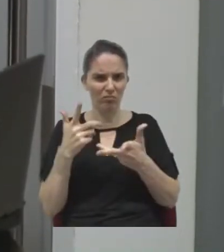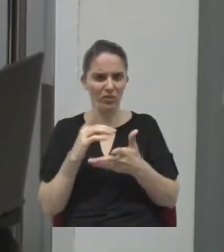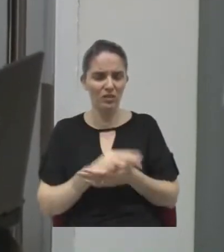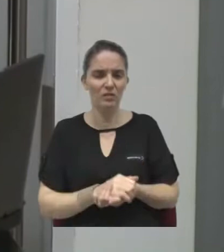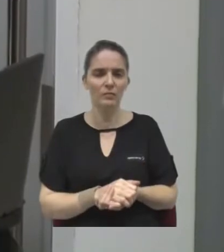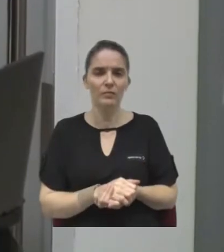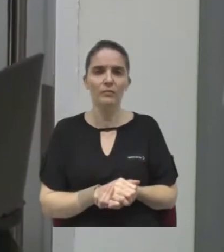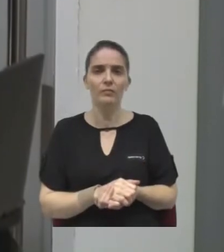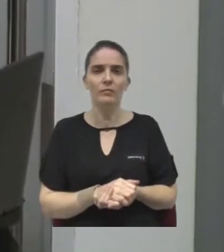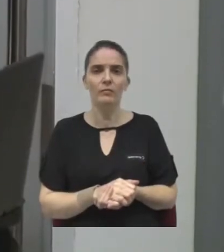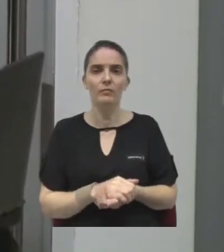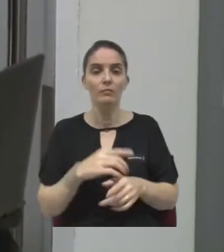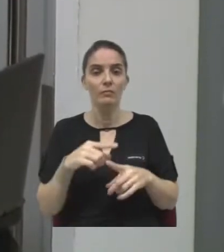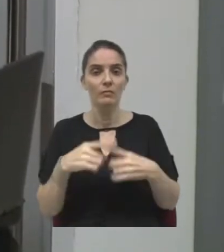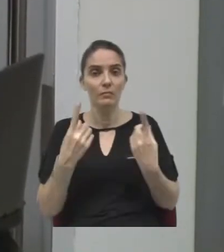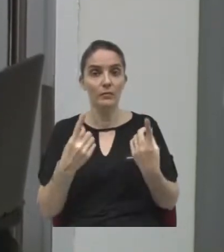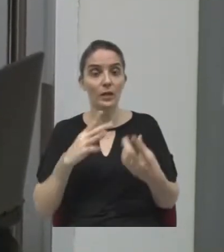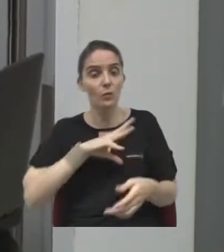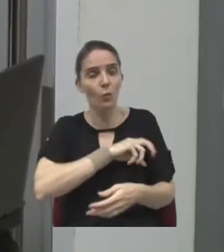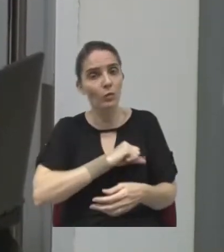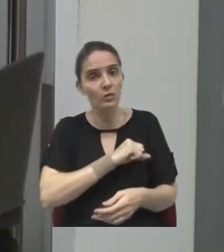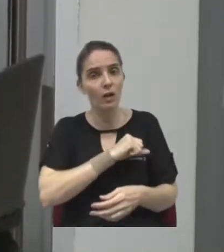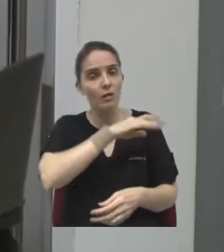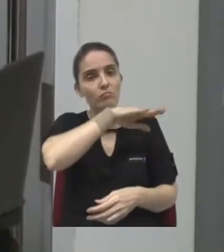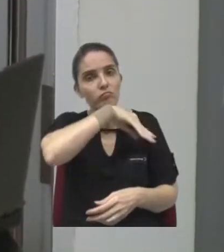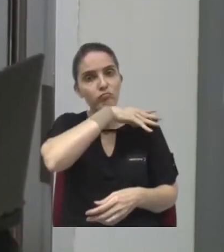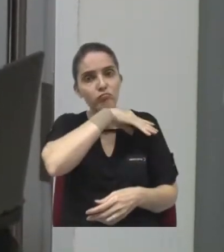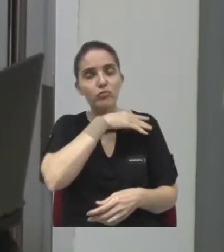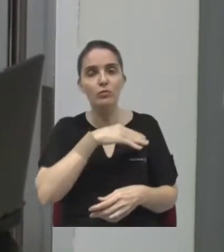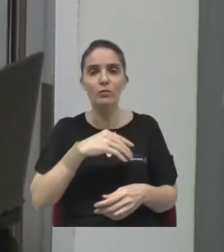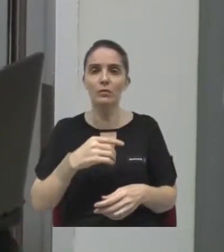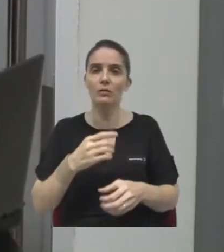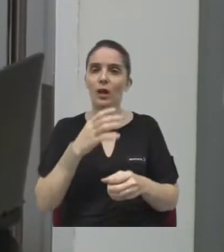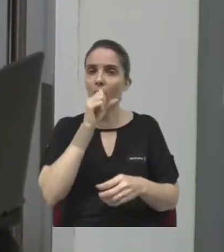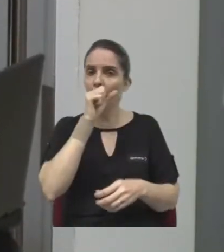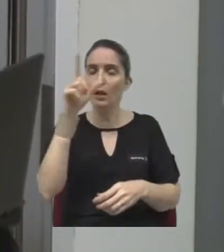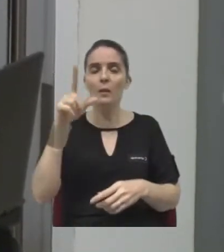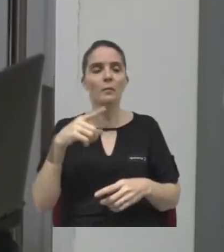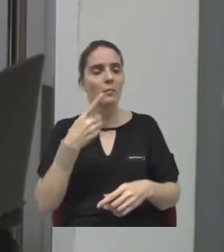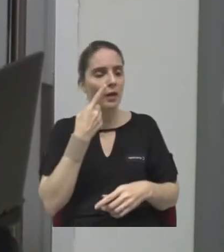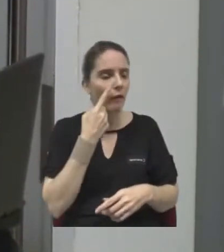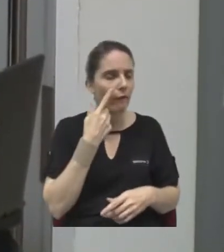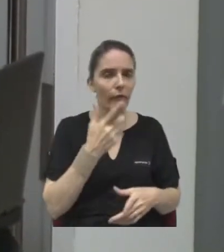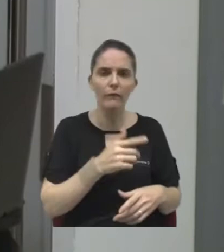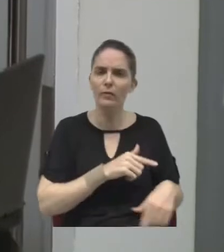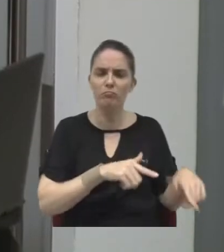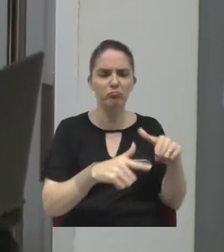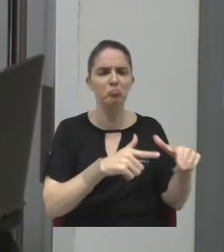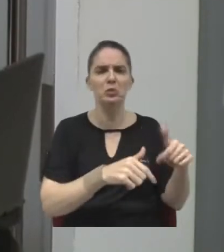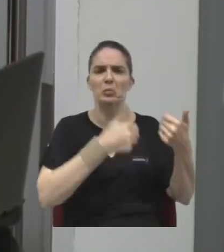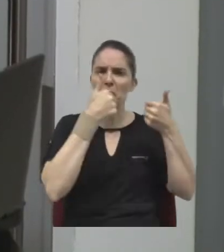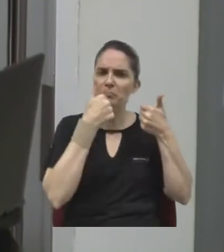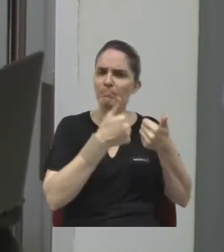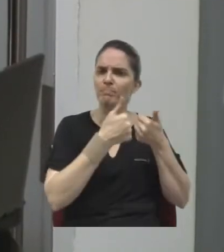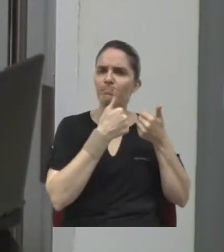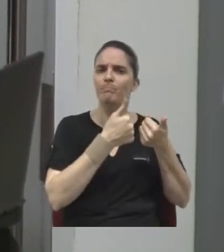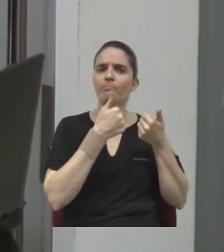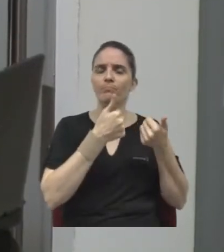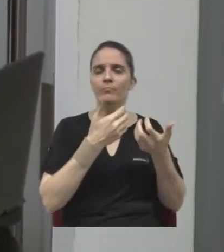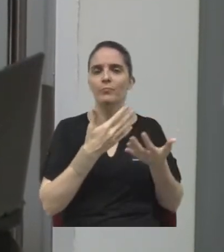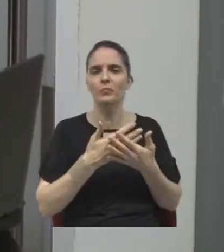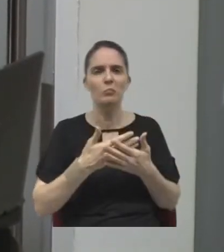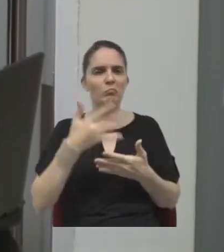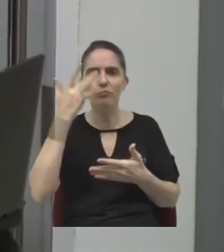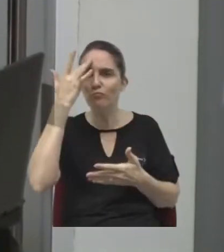são feitos que eu acredito que nenhum de nós aqui imagina, né? Imagine que seja feito lá. Essa questão